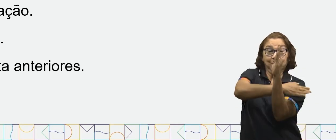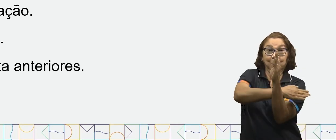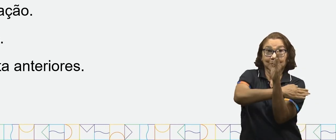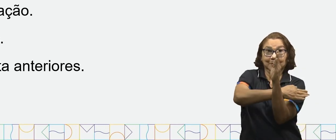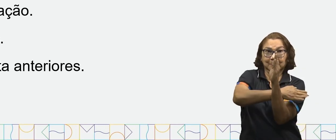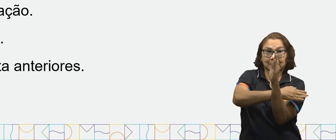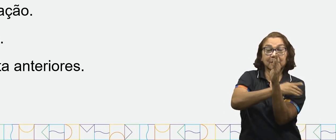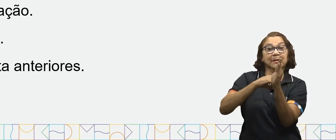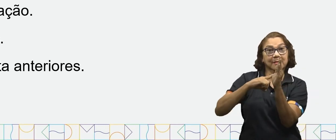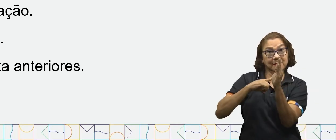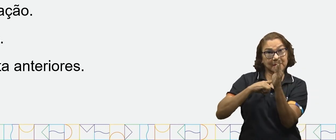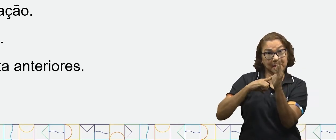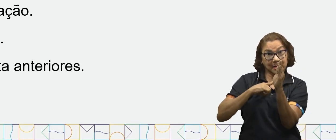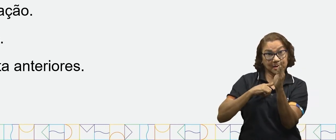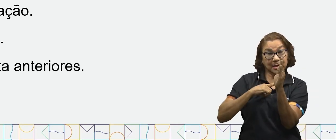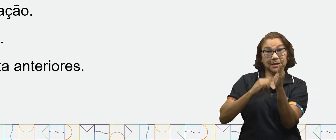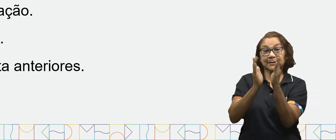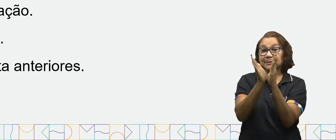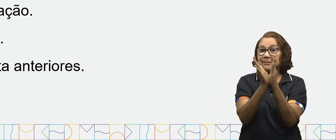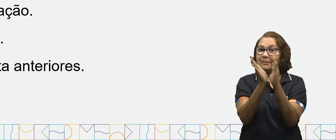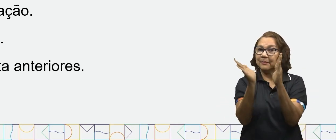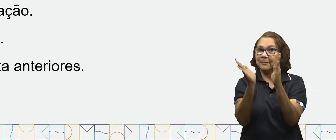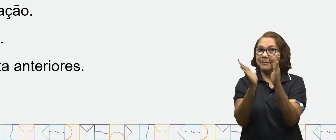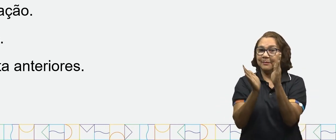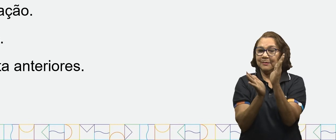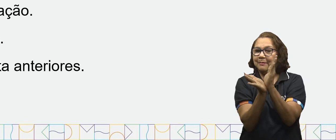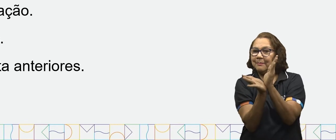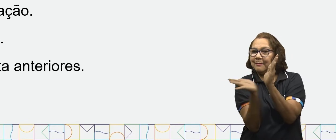nosso conhecimento. Chegou a hora da atividade.